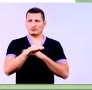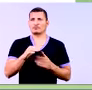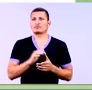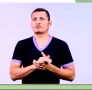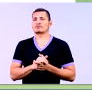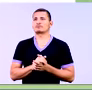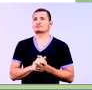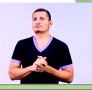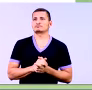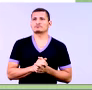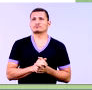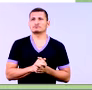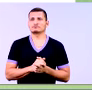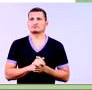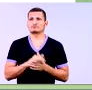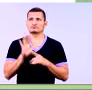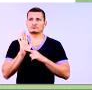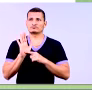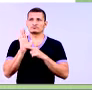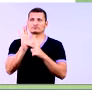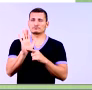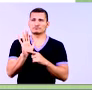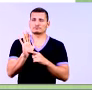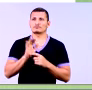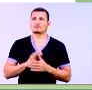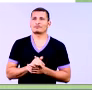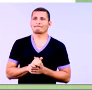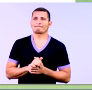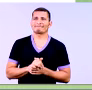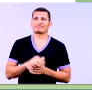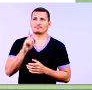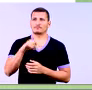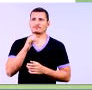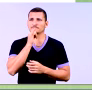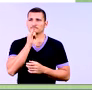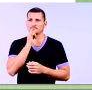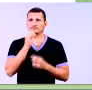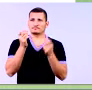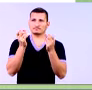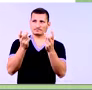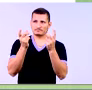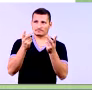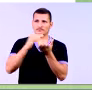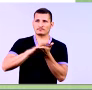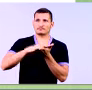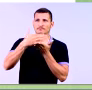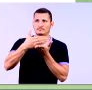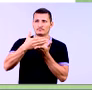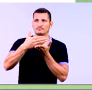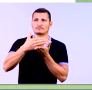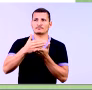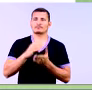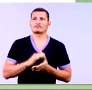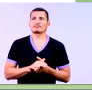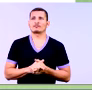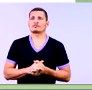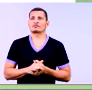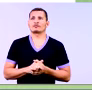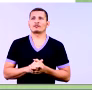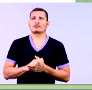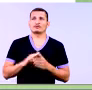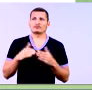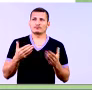Né? O que nós demonstraremos é um exemplo de venda de notebook. Então, provavelmente,